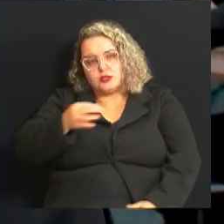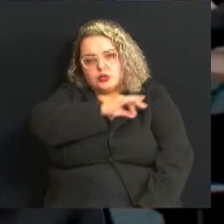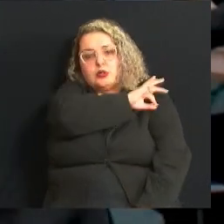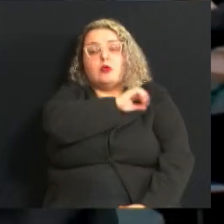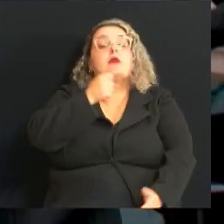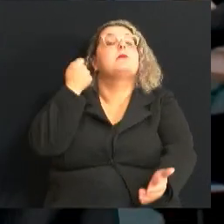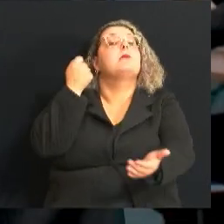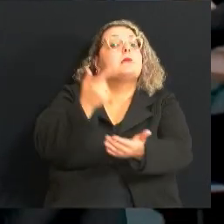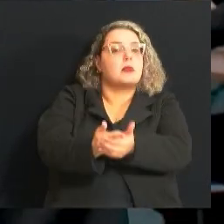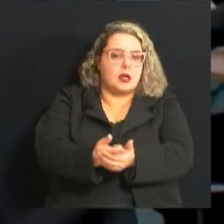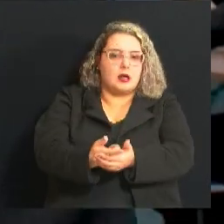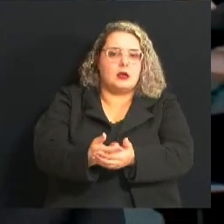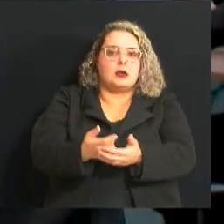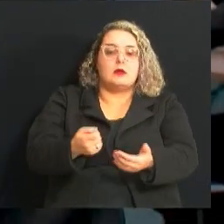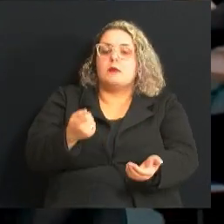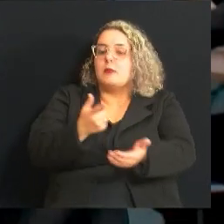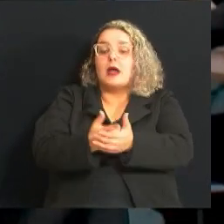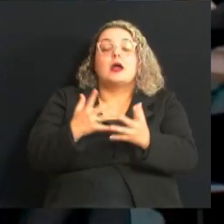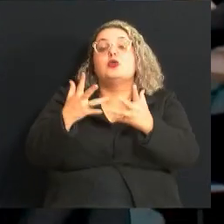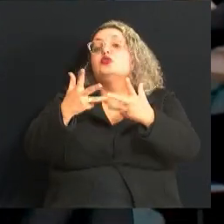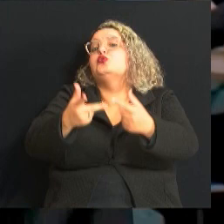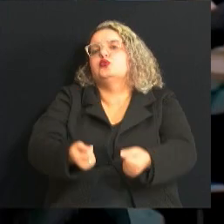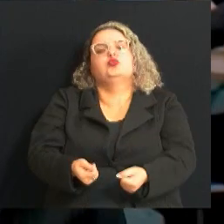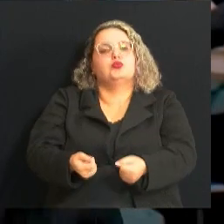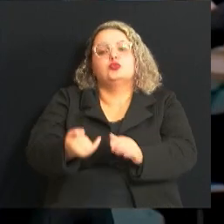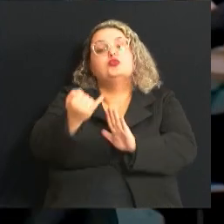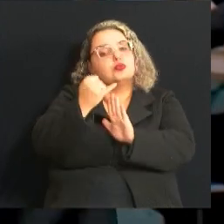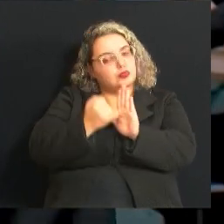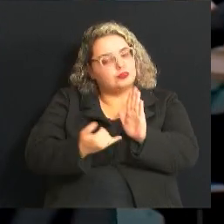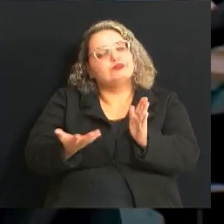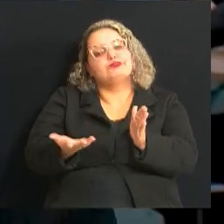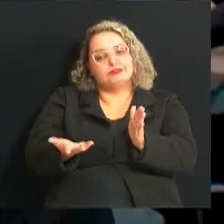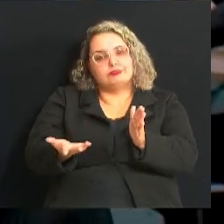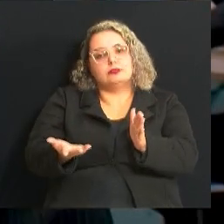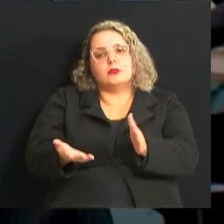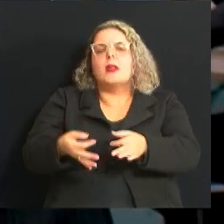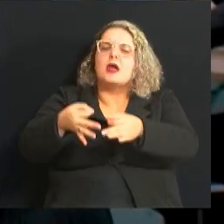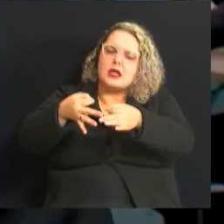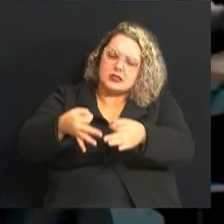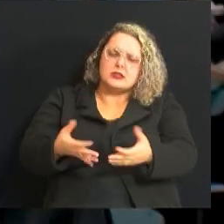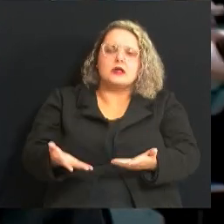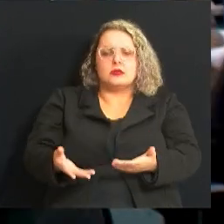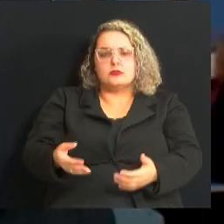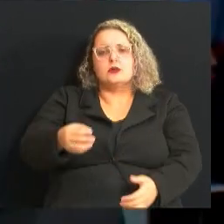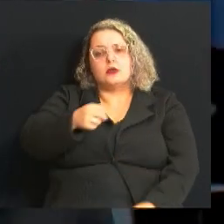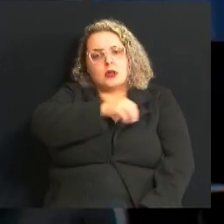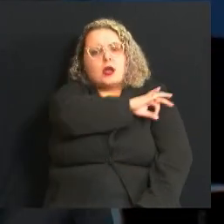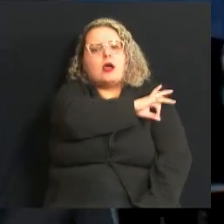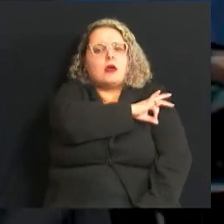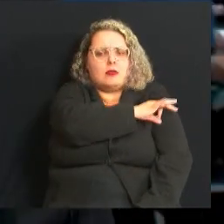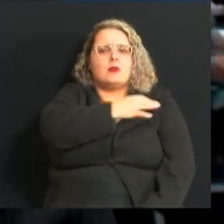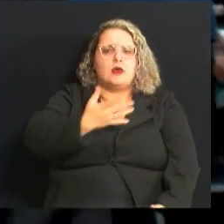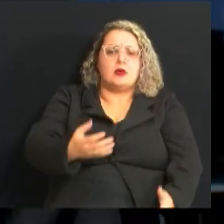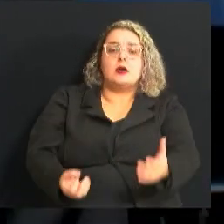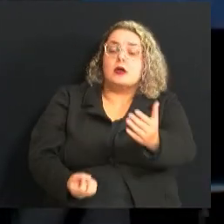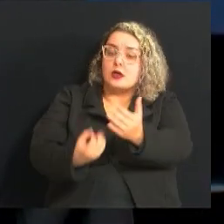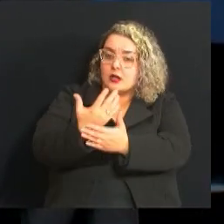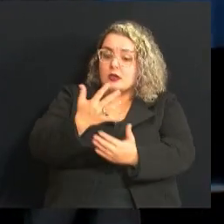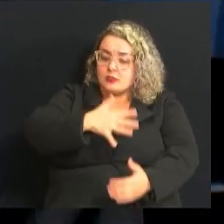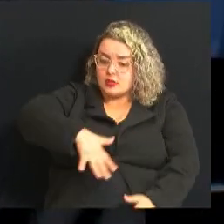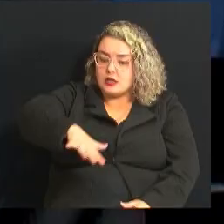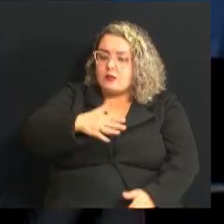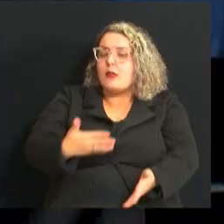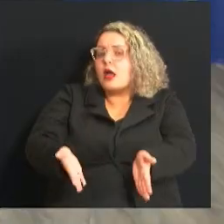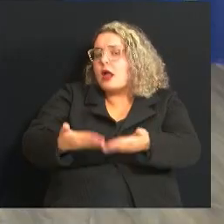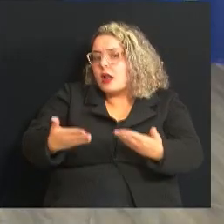que sustenta a prefeitura através dos seus impostos. Então nada mais justo que a prefeitura, em contrapartida, crie esse ambiente amigável para o